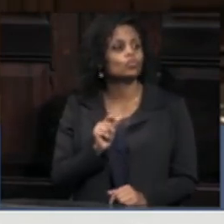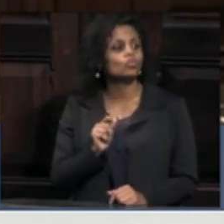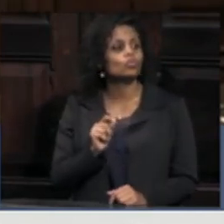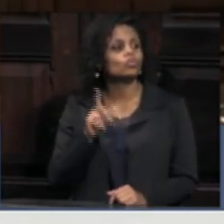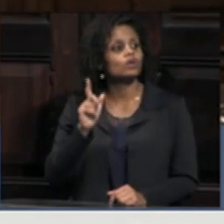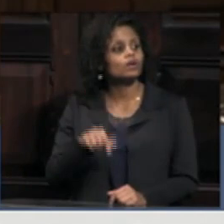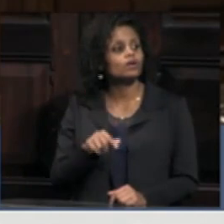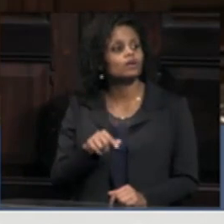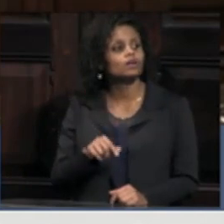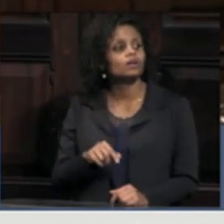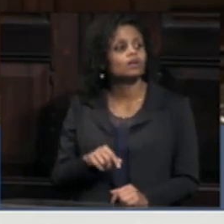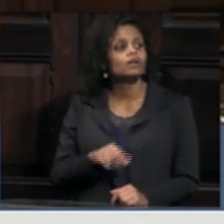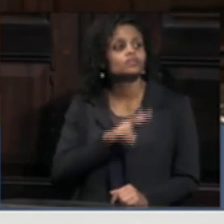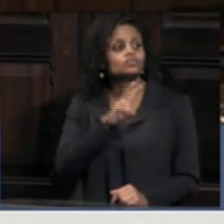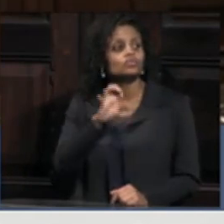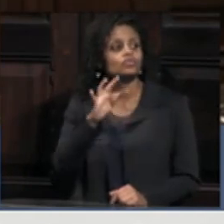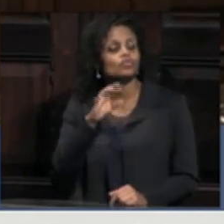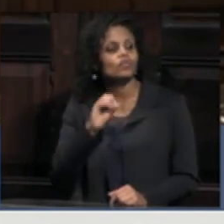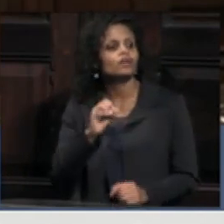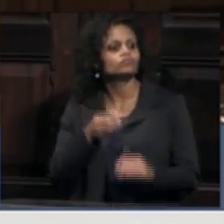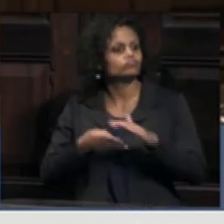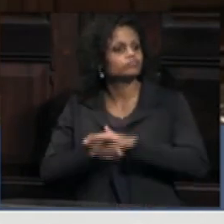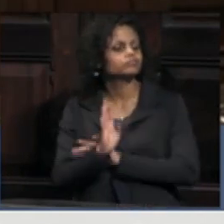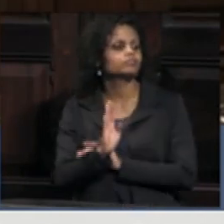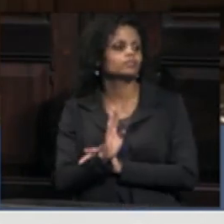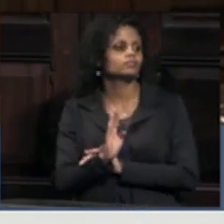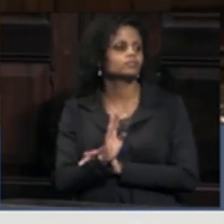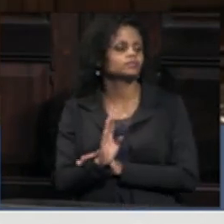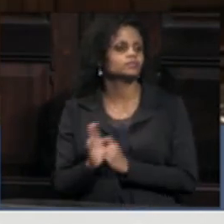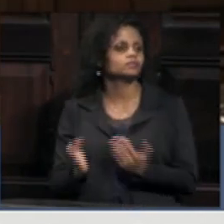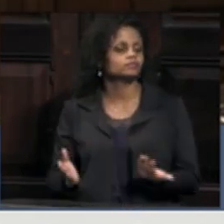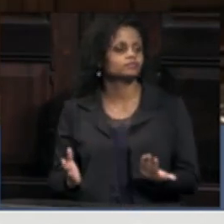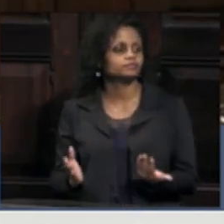de aprovar o veto do governador Pezão.